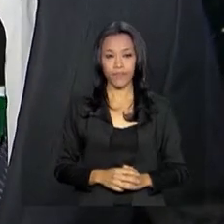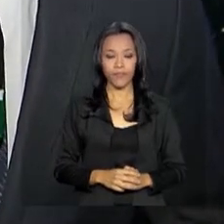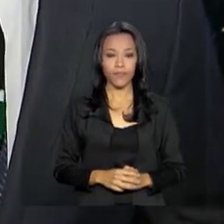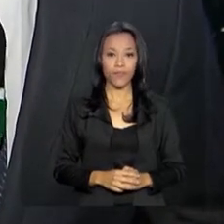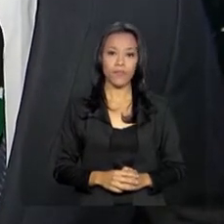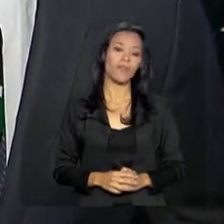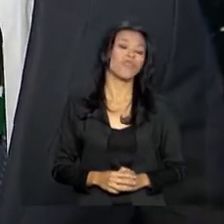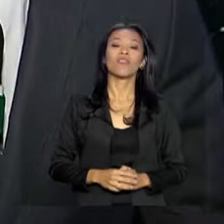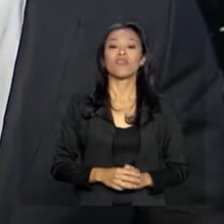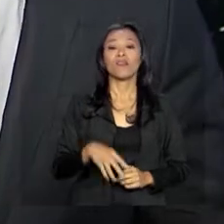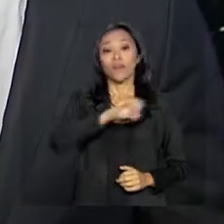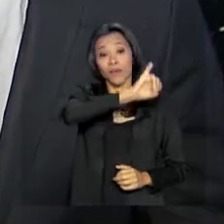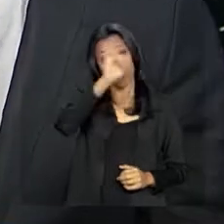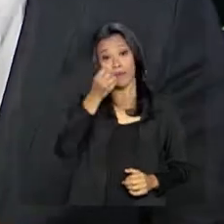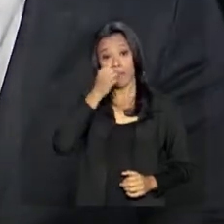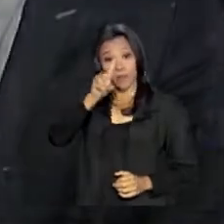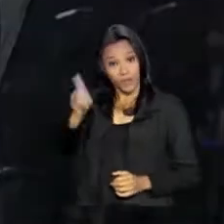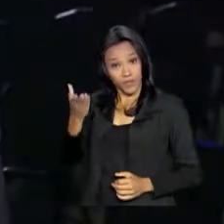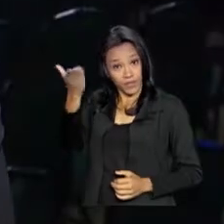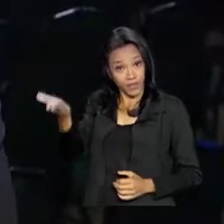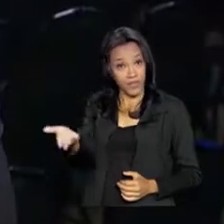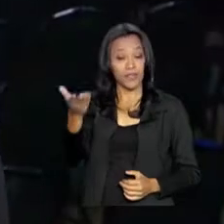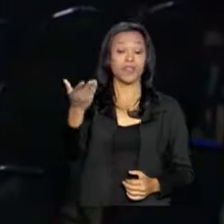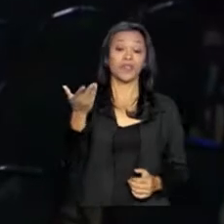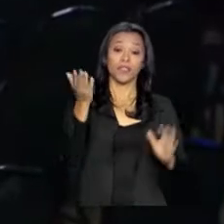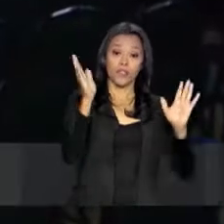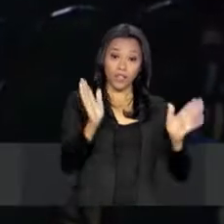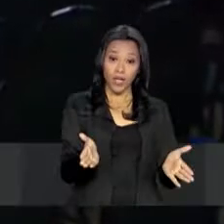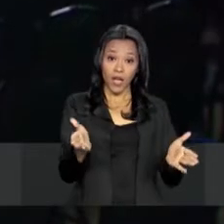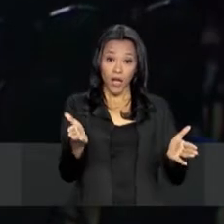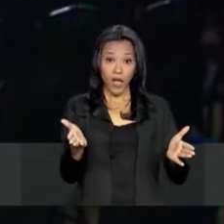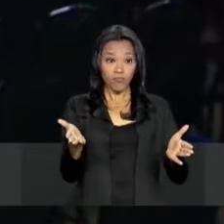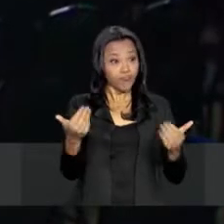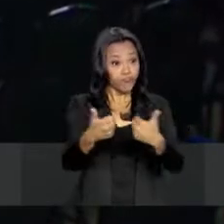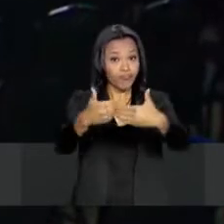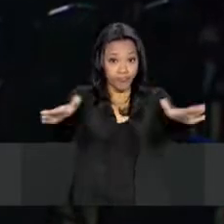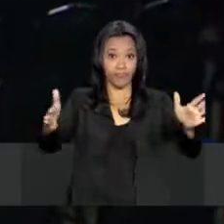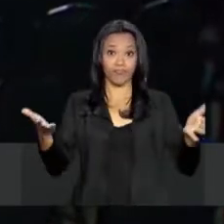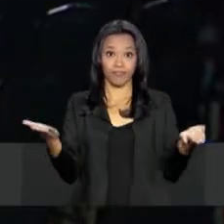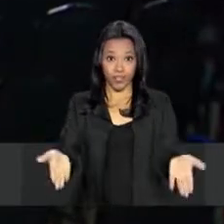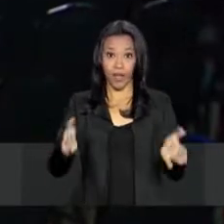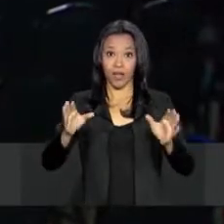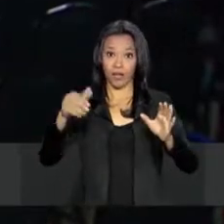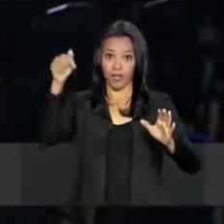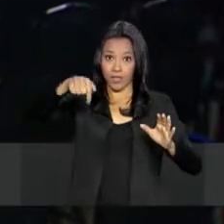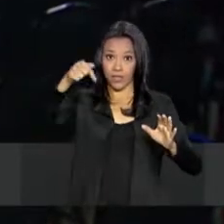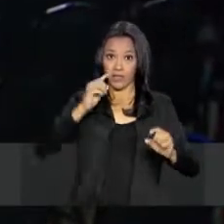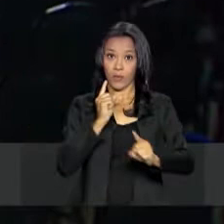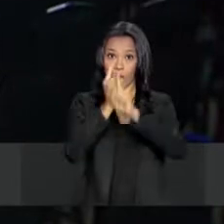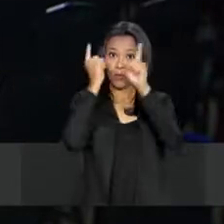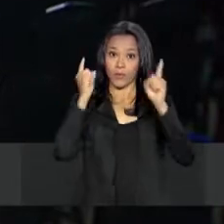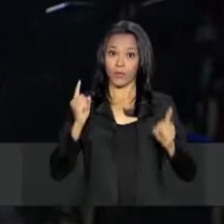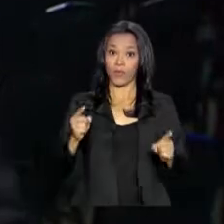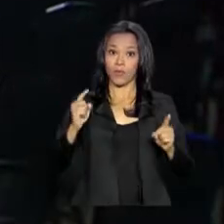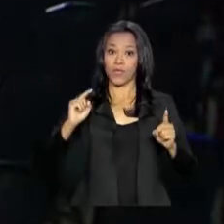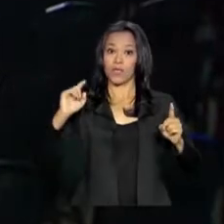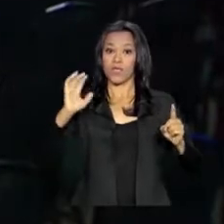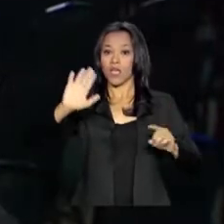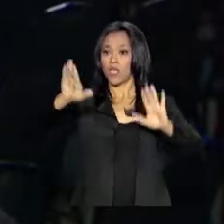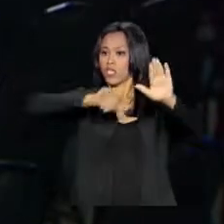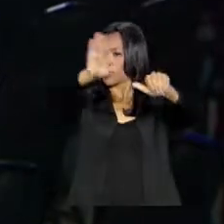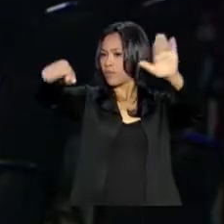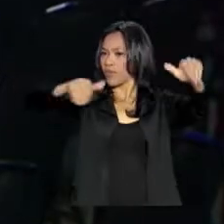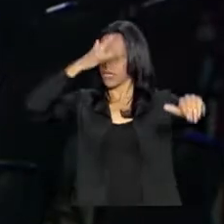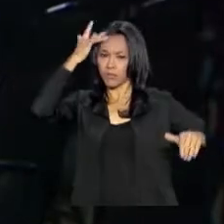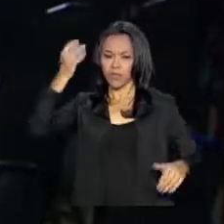bom dia pra você a gente acaba de o evento acaba de começar o cerimonialista chamando as pessoas